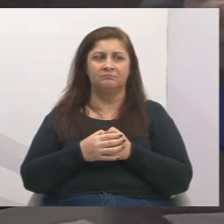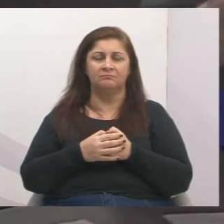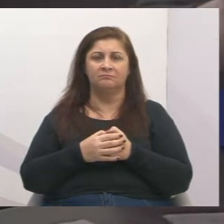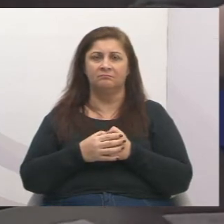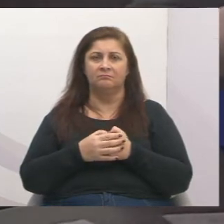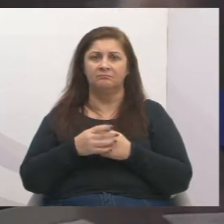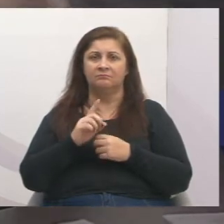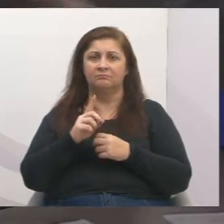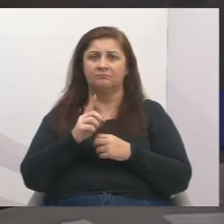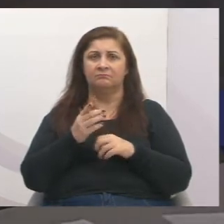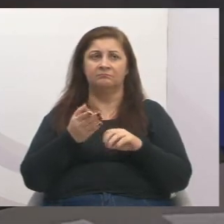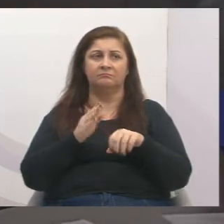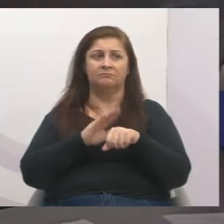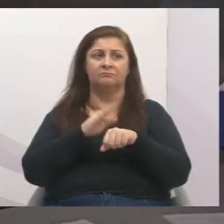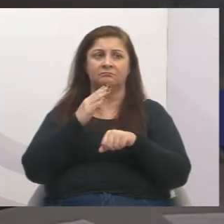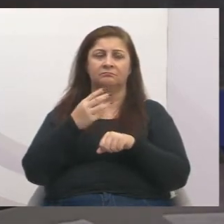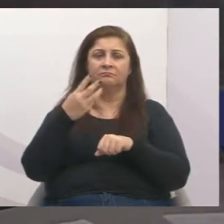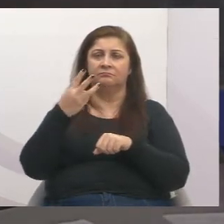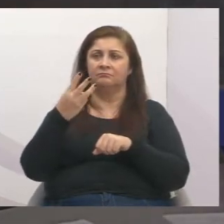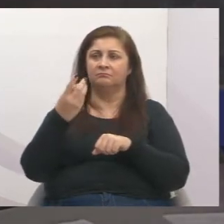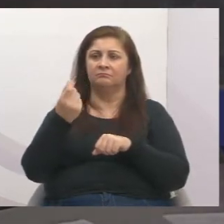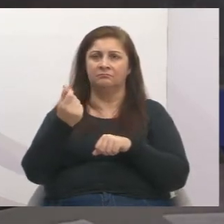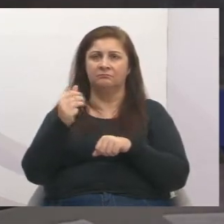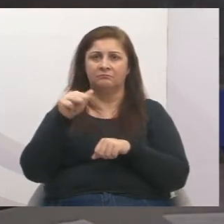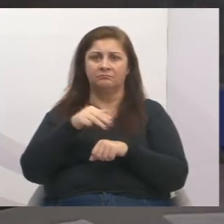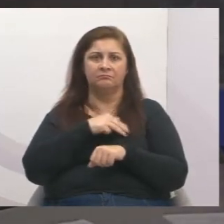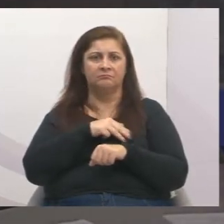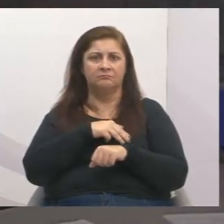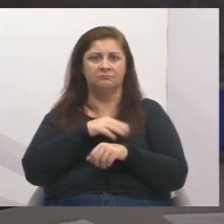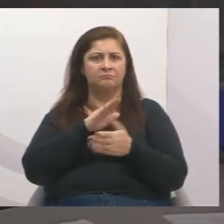falei, mas acima de 3 salários. Virou e foi embora.